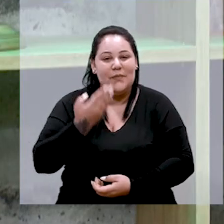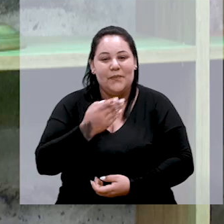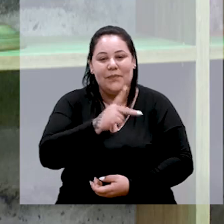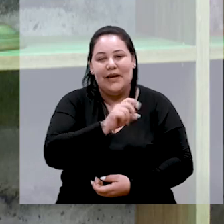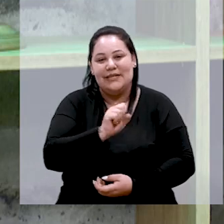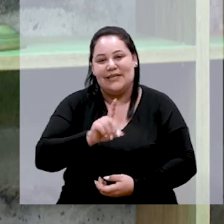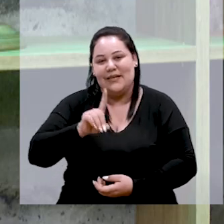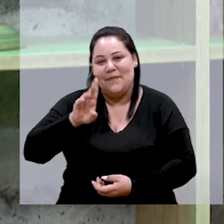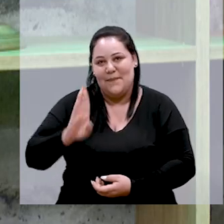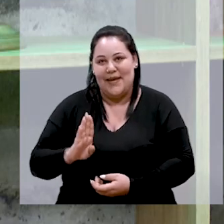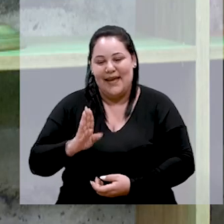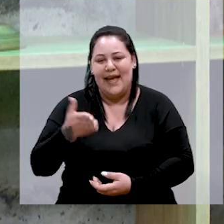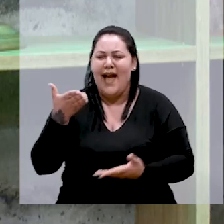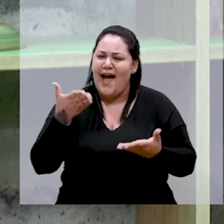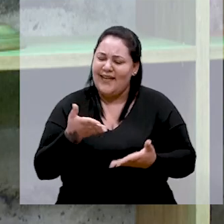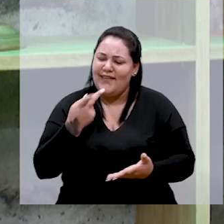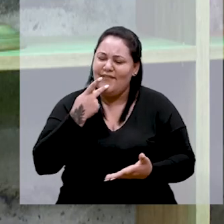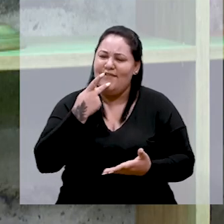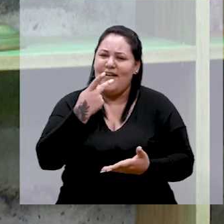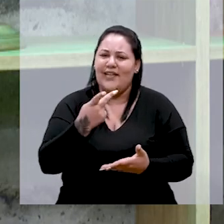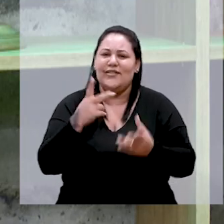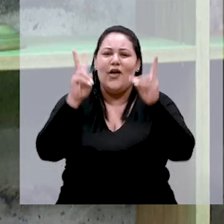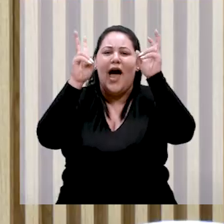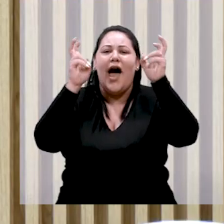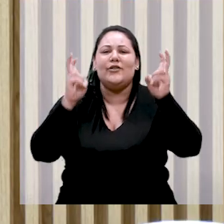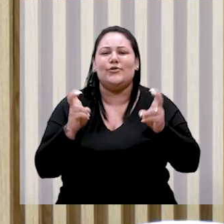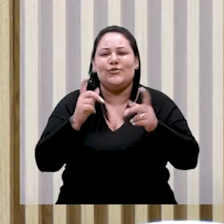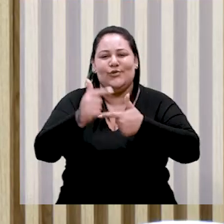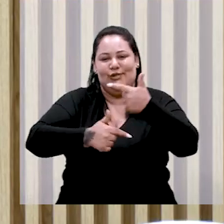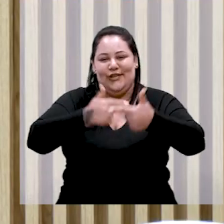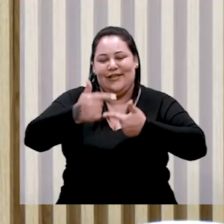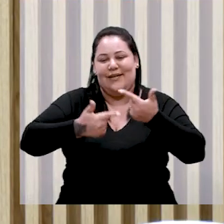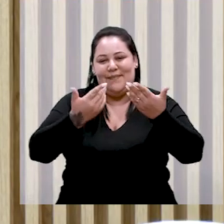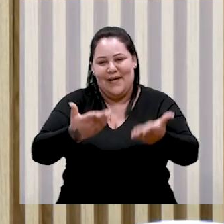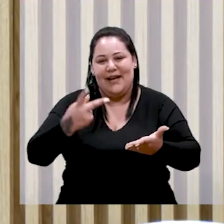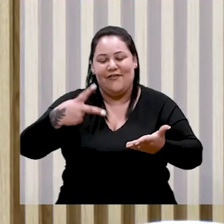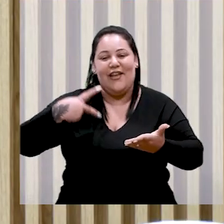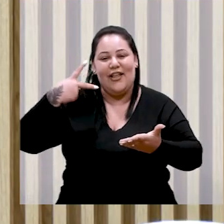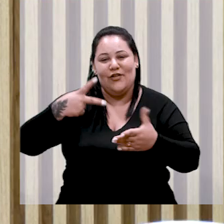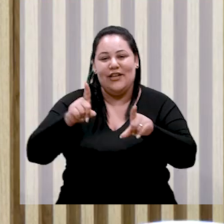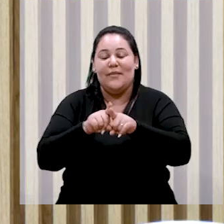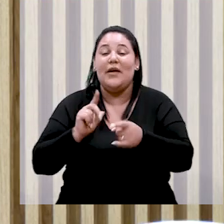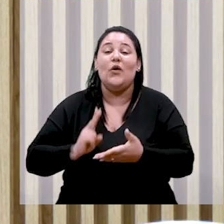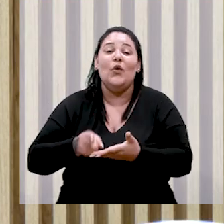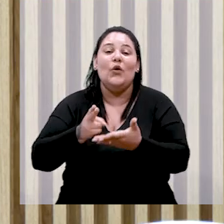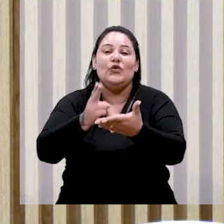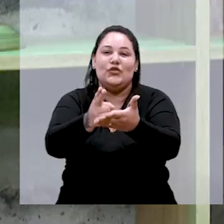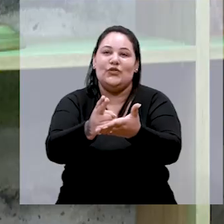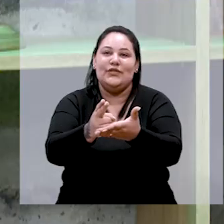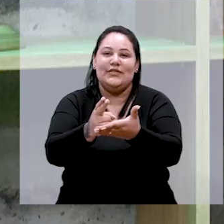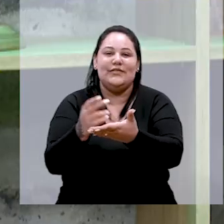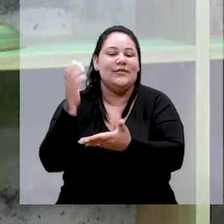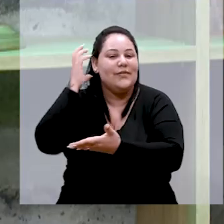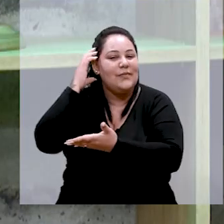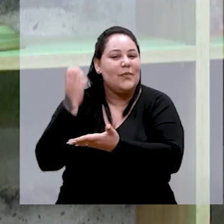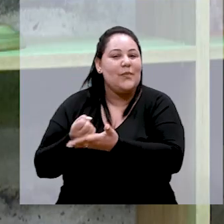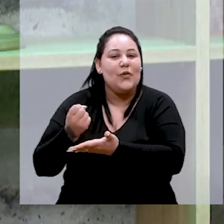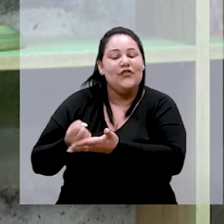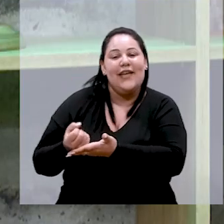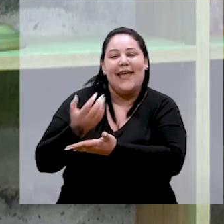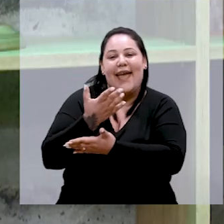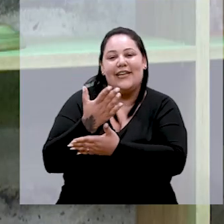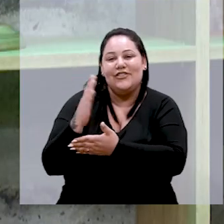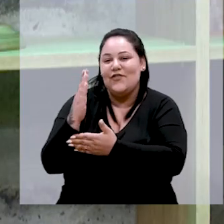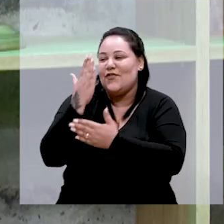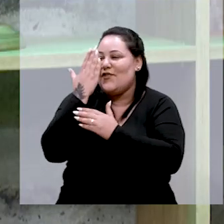Marisol Santos, do PSDB, aqui ampliando pautas do mandato da parlamentar e dando sequência aqui a essa série do De